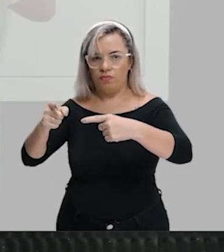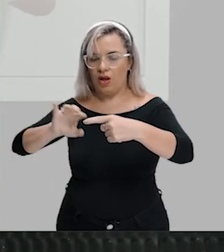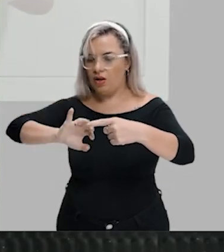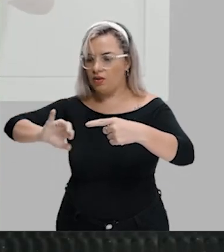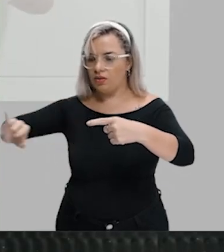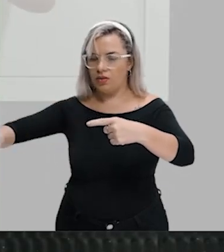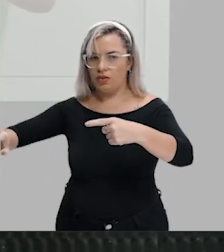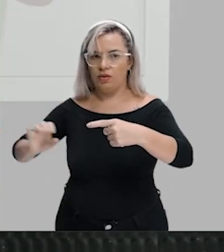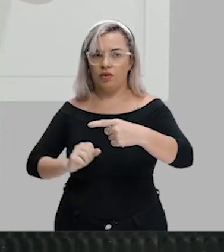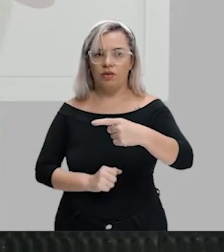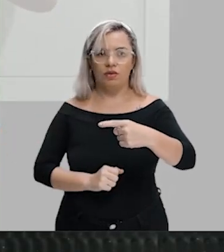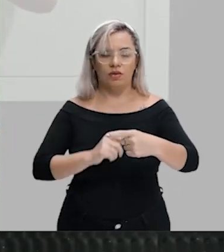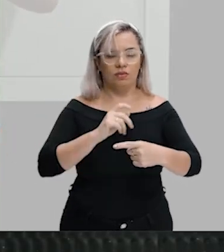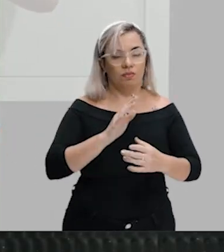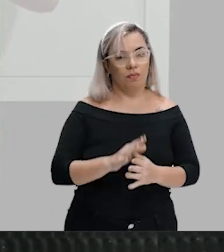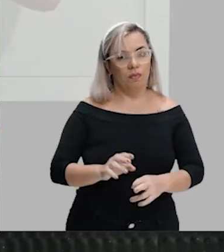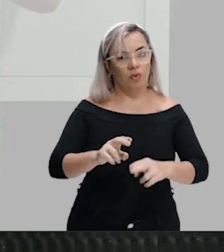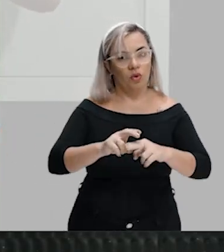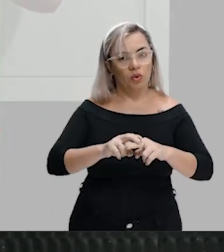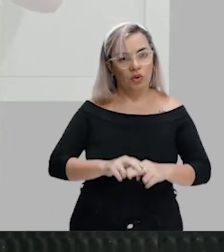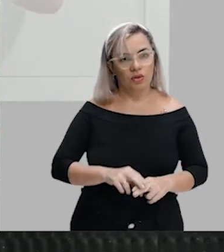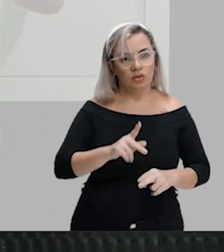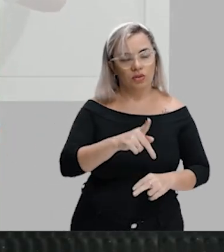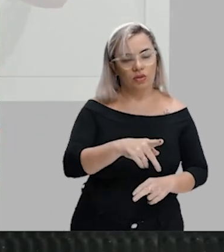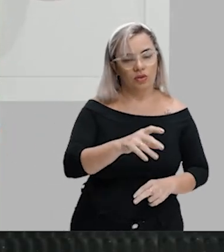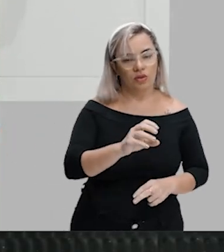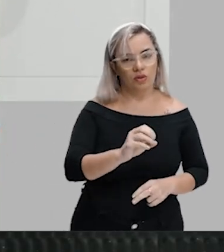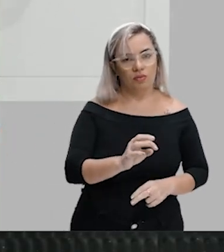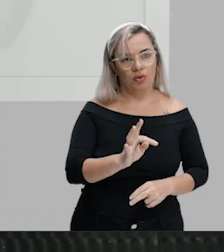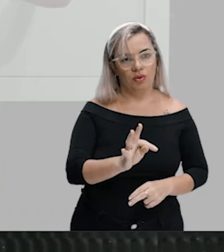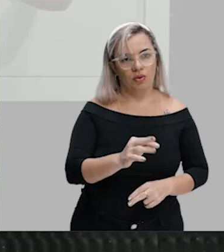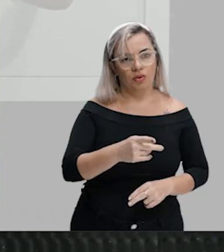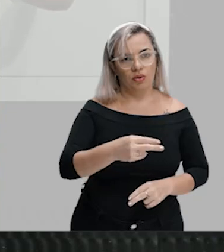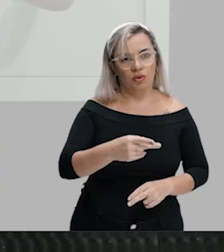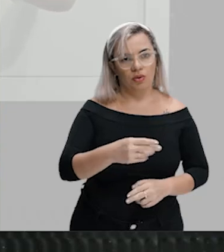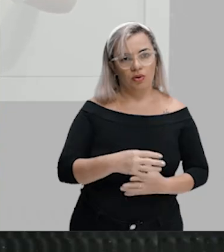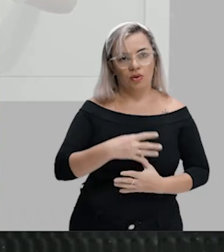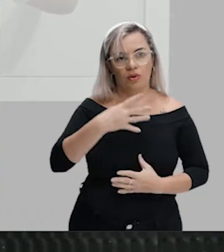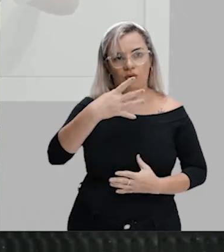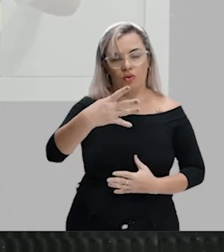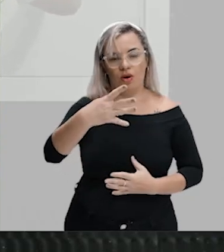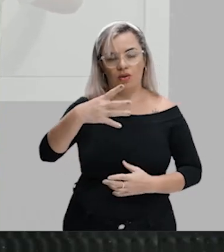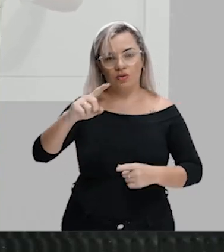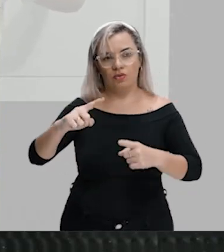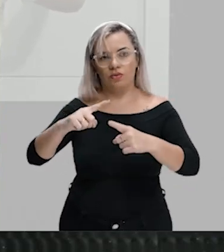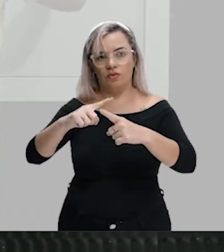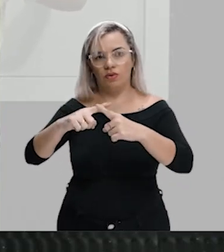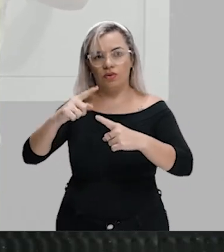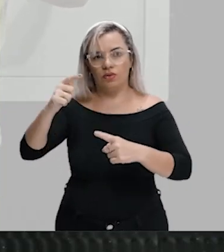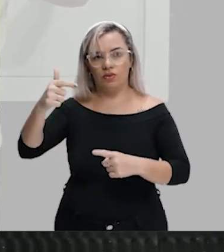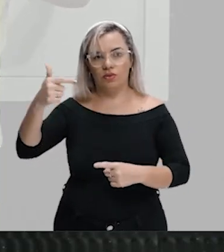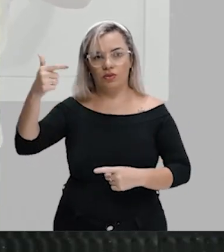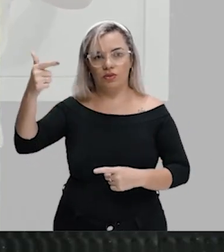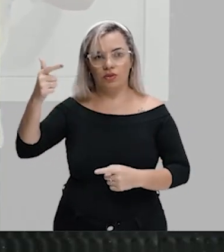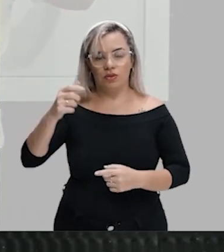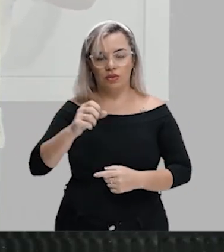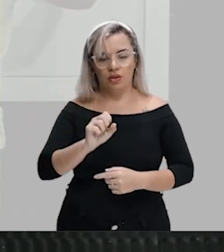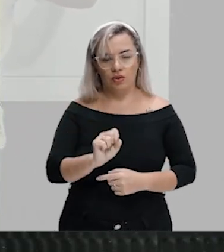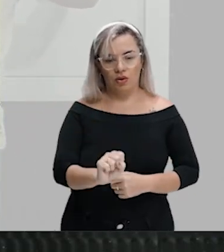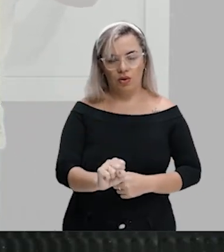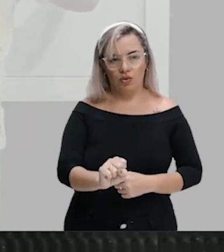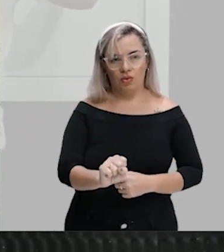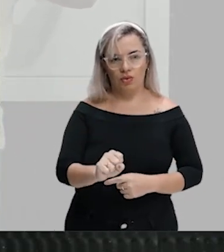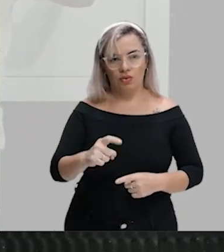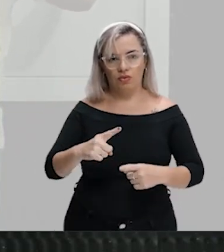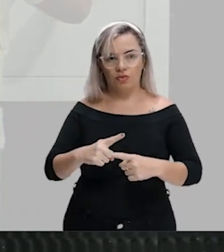quanto? A potência vai ser, ó, 4 vezes 2 dá 8, vezes 10 a